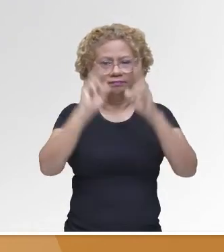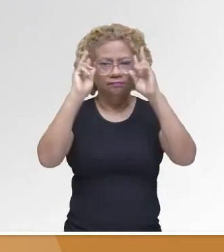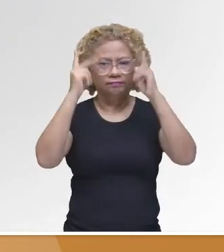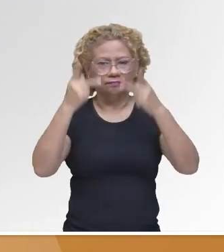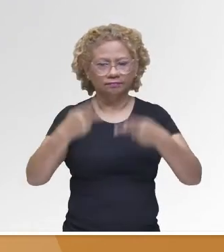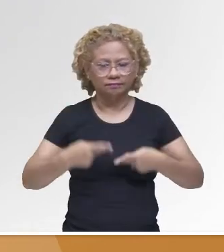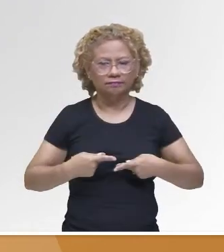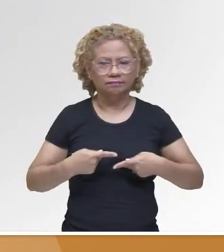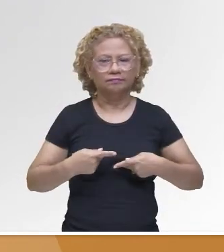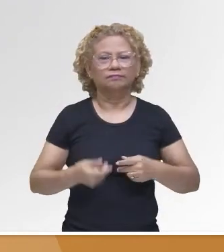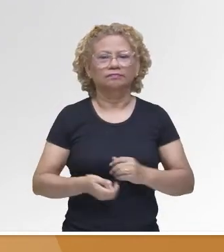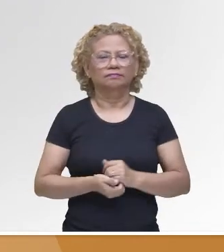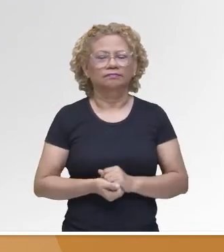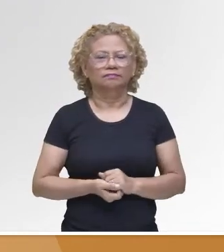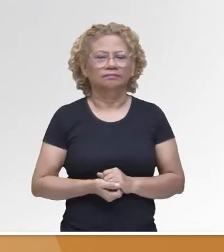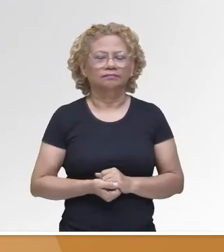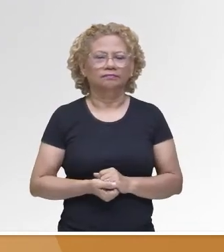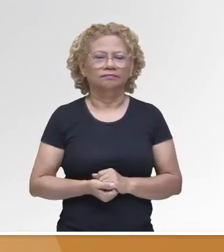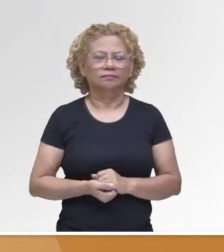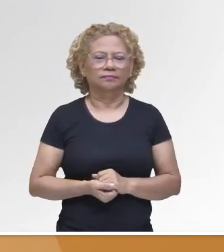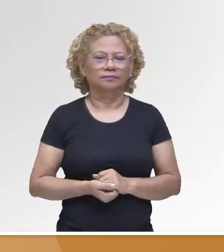isso? Então,